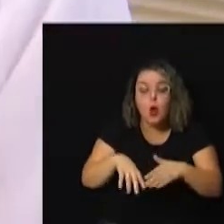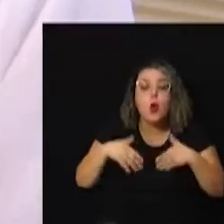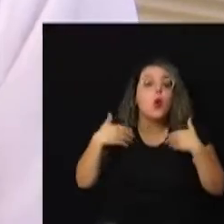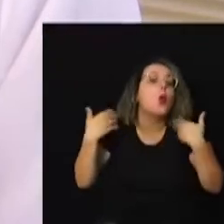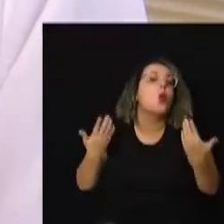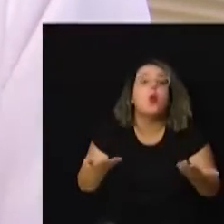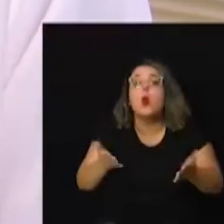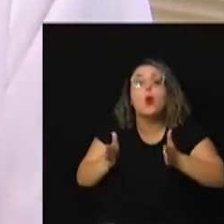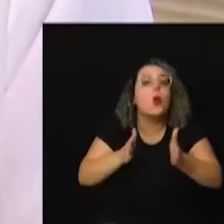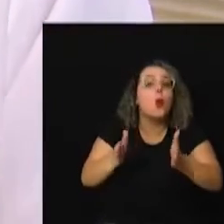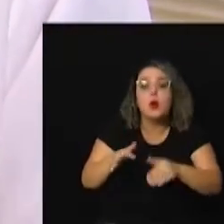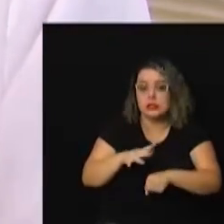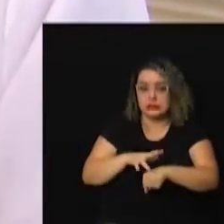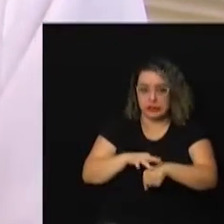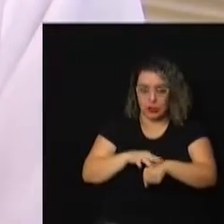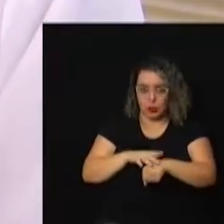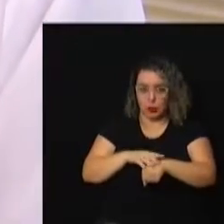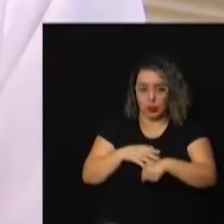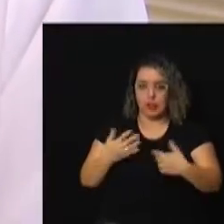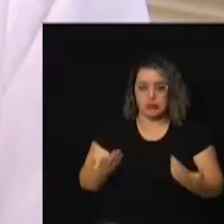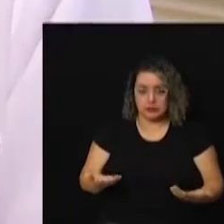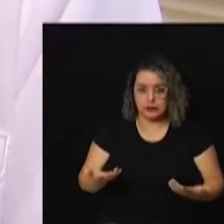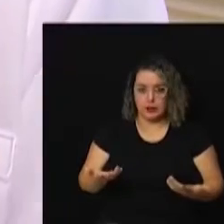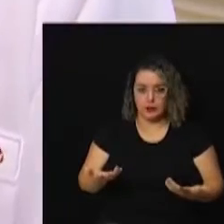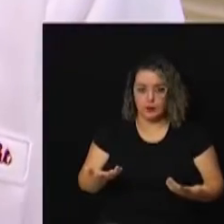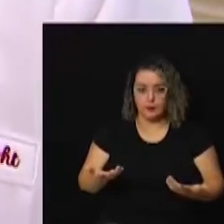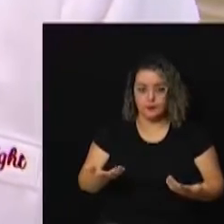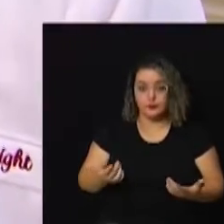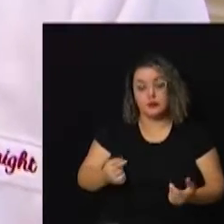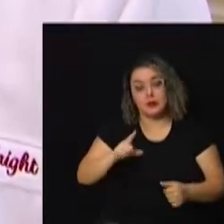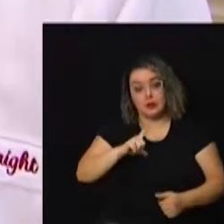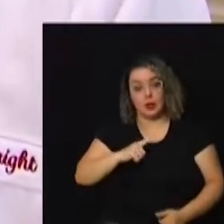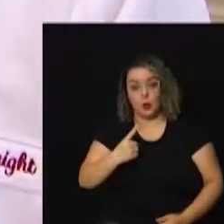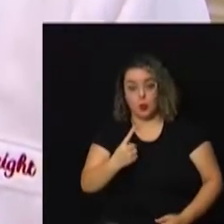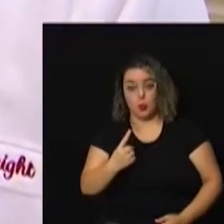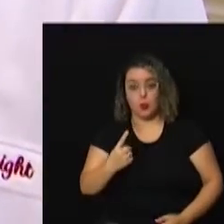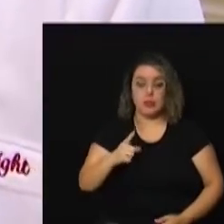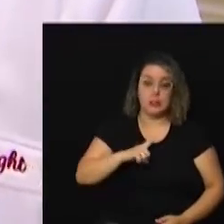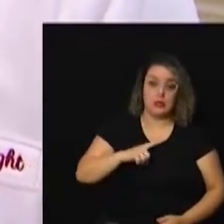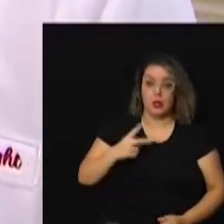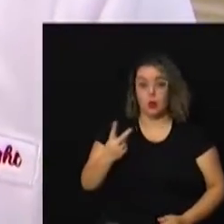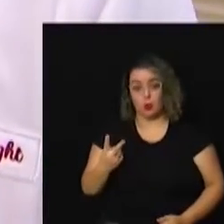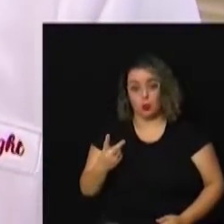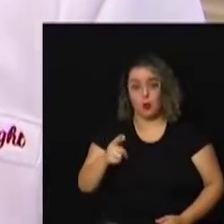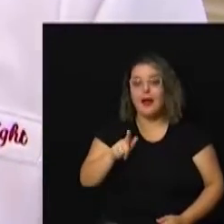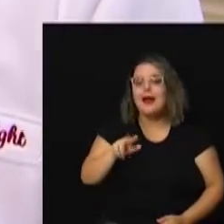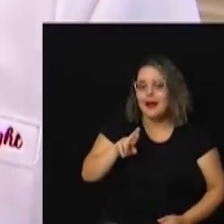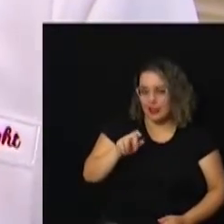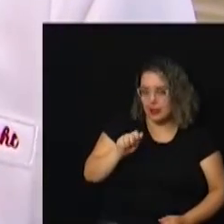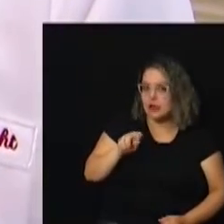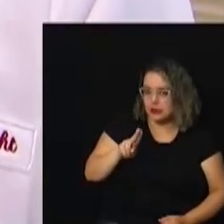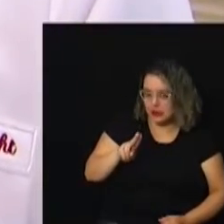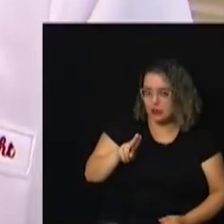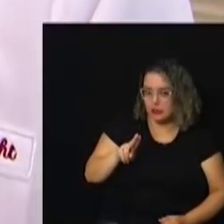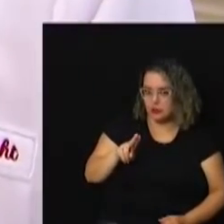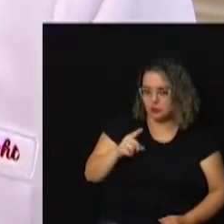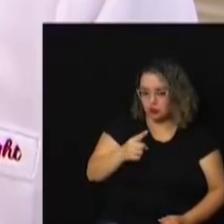a crise de colapso de traqueia no paciente. Fatores como poeira,